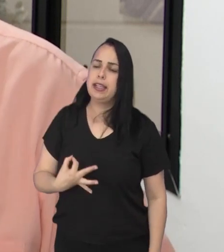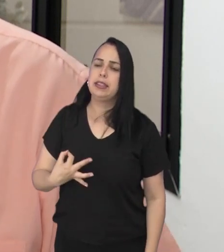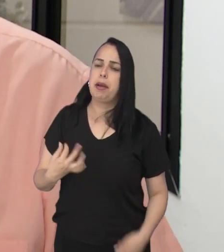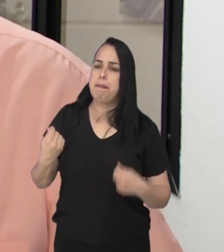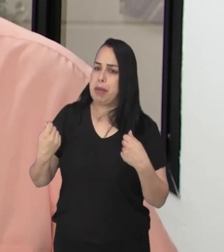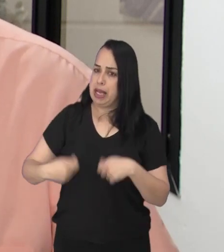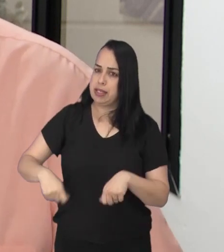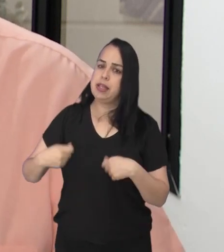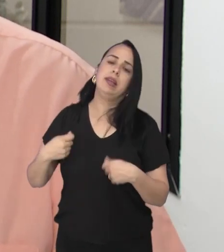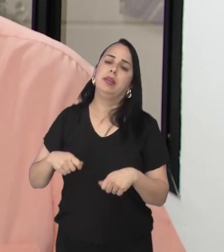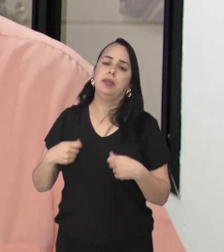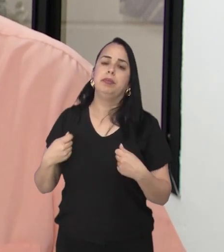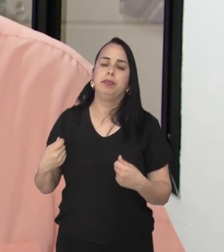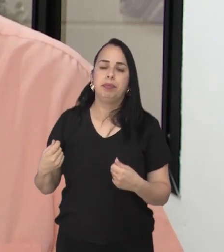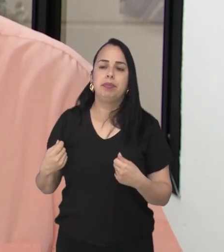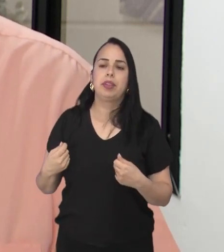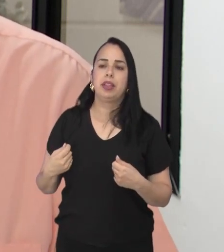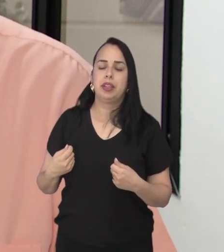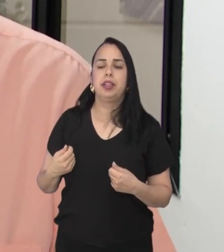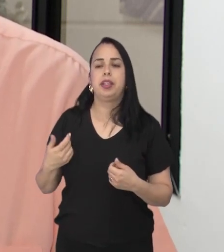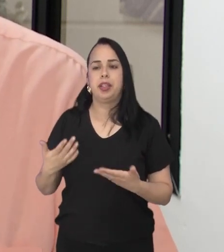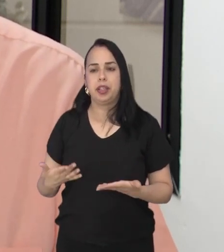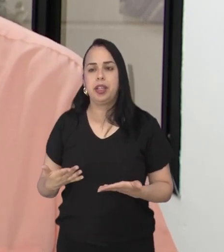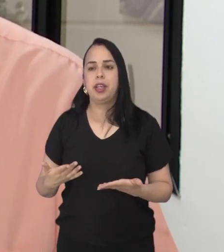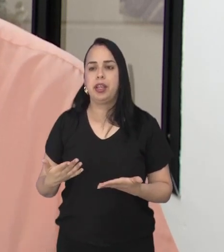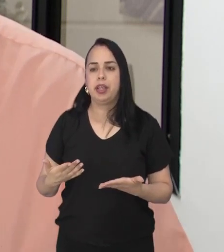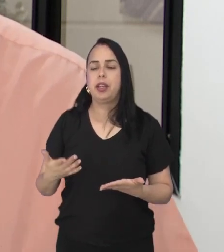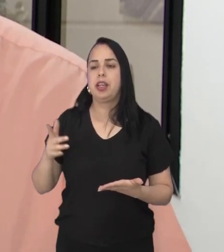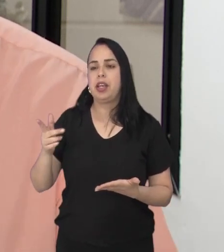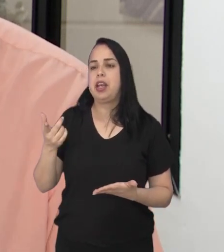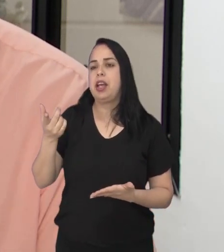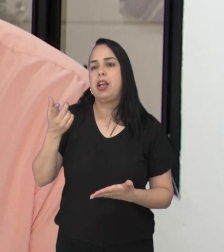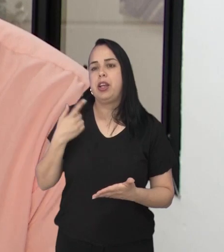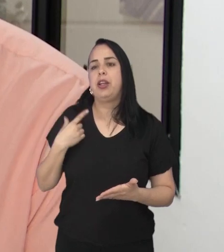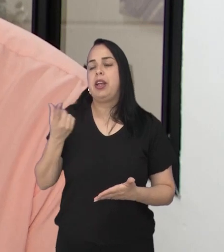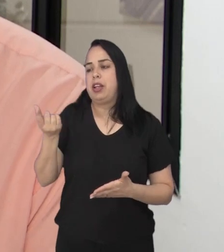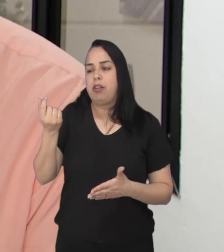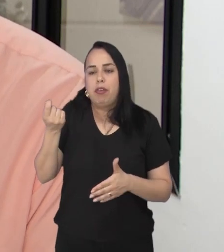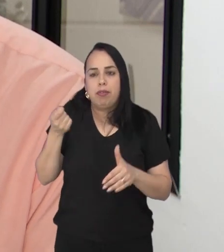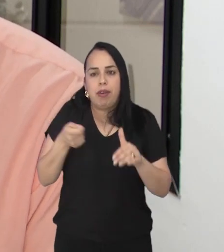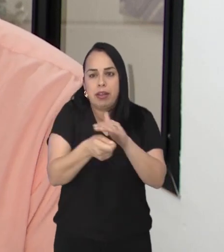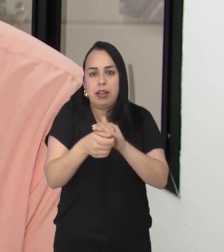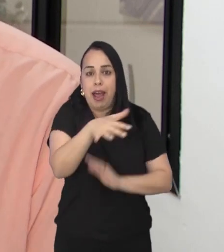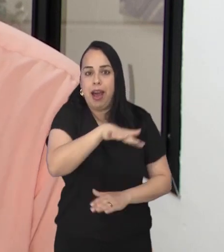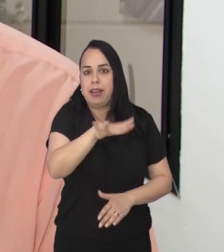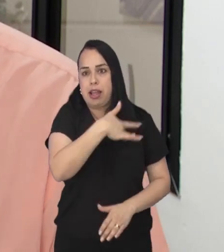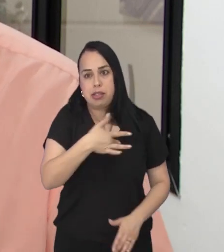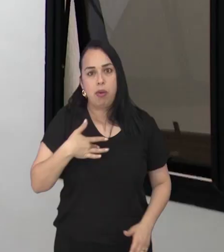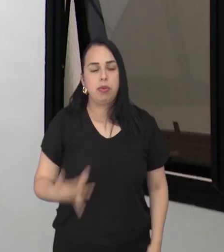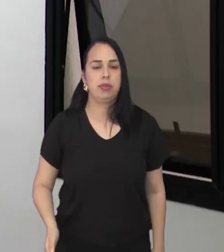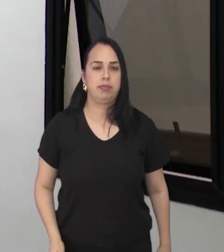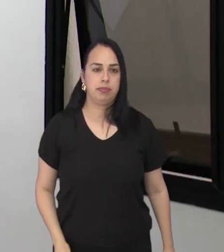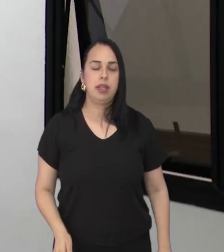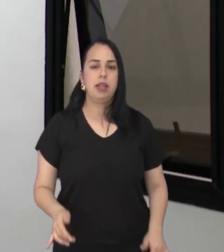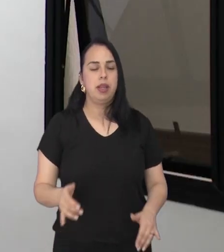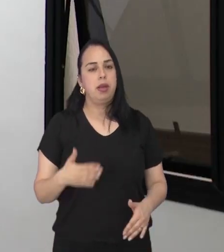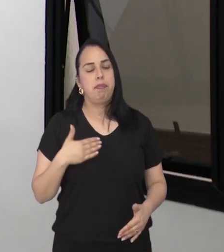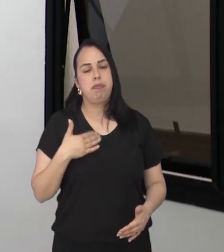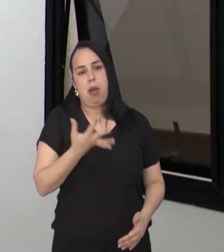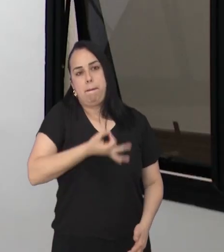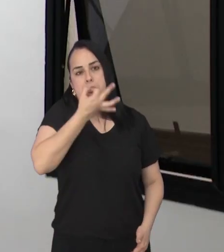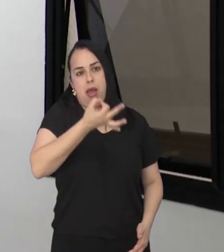certeza que situações como essa serão contempladas no orçamento de 2024. Eu acredito